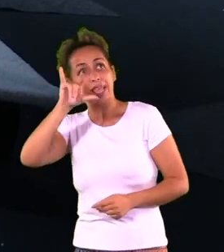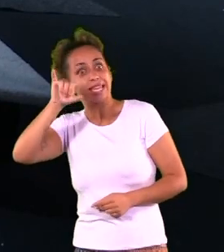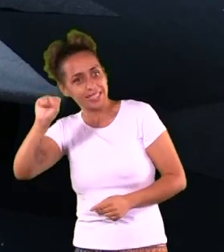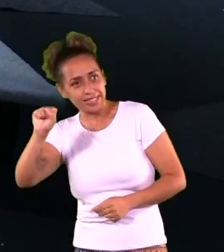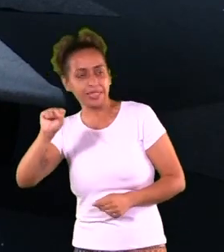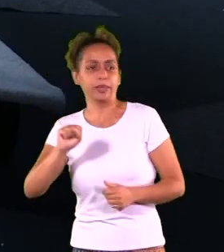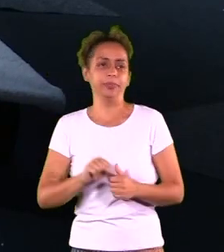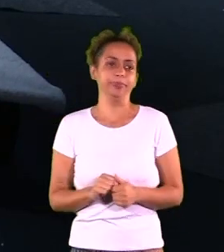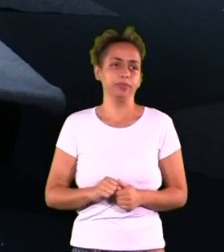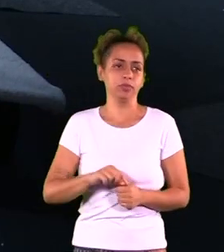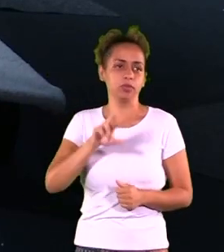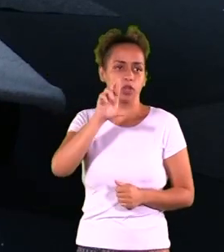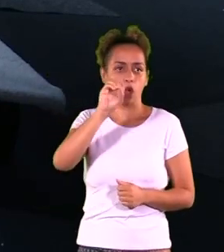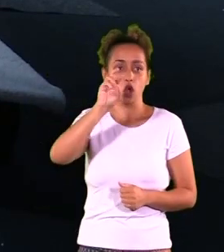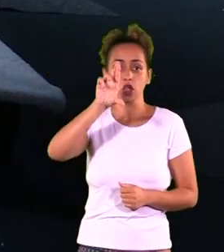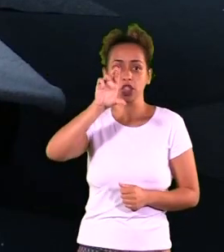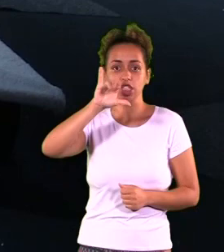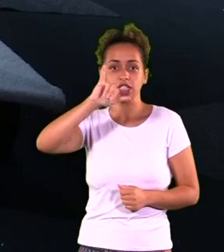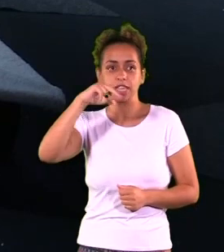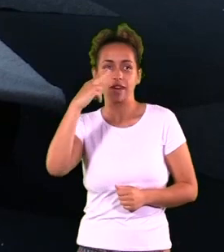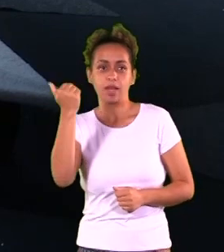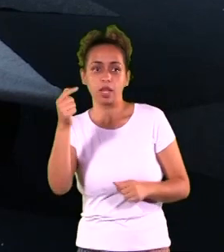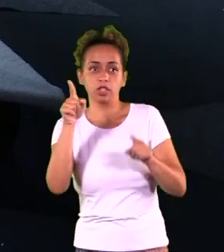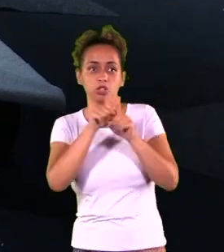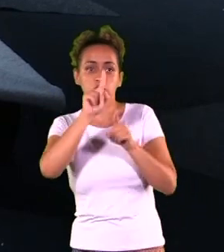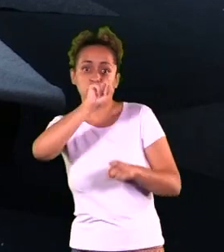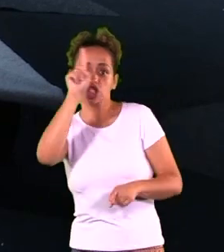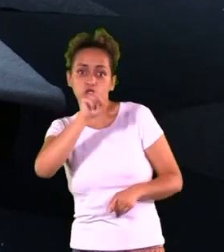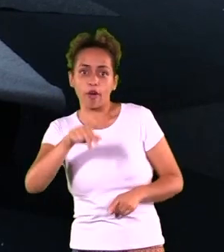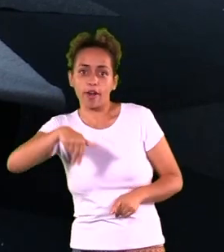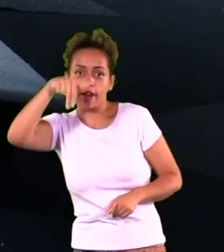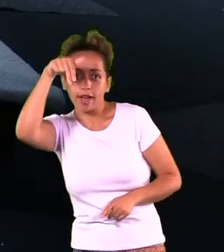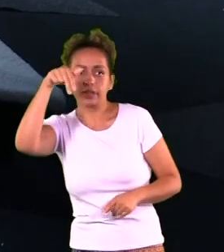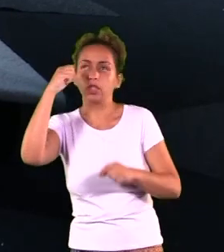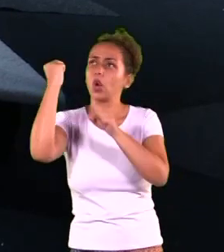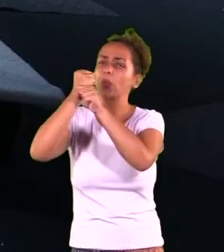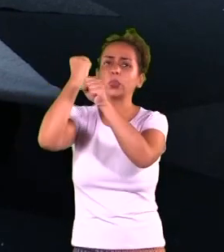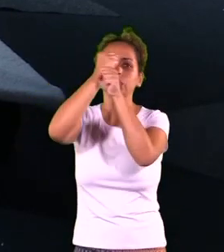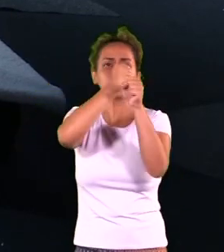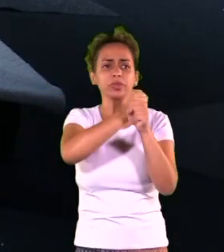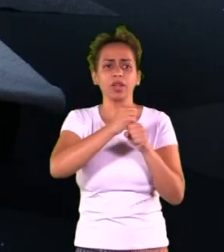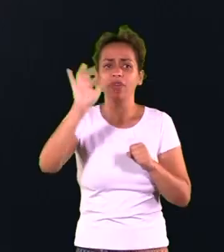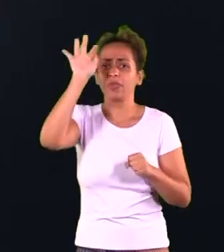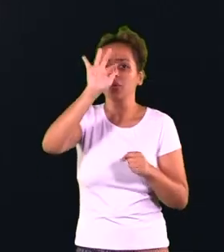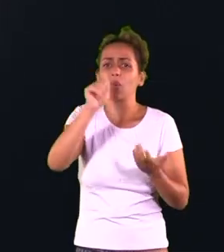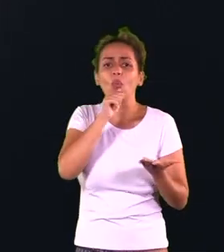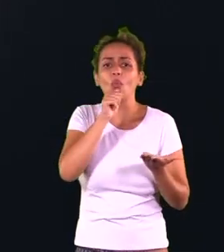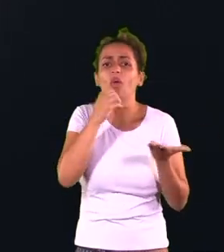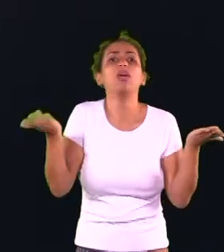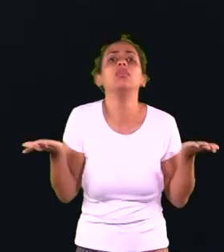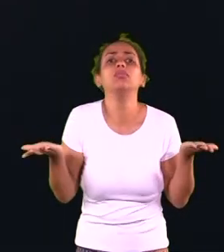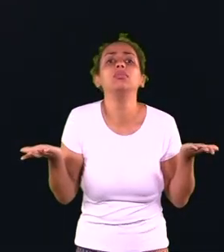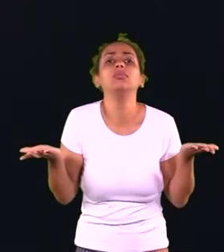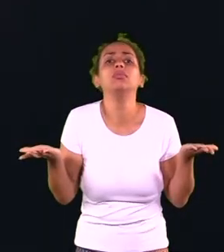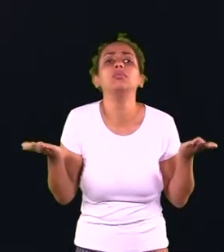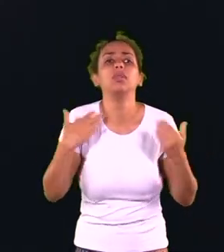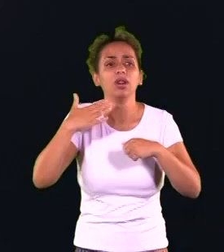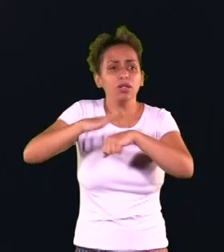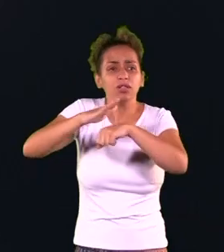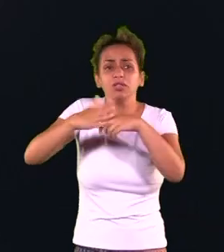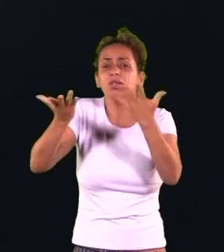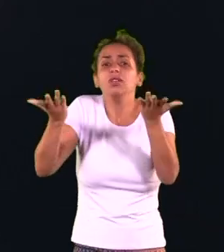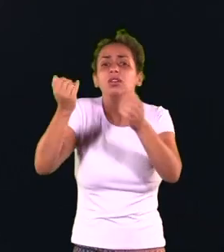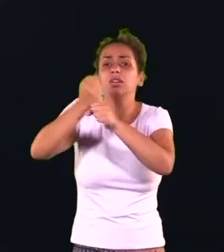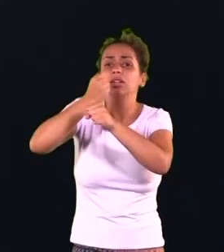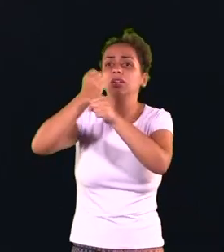norte imagina lá na Serra Pelada uma faculdade lá filhote Esse é o meu desafio quem vai fazer faculdades